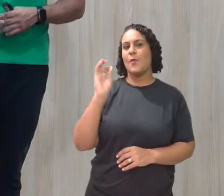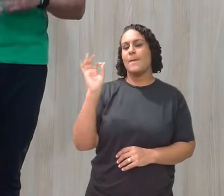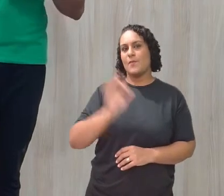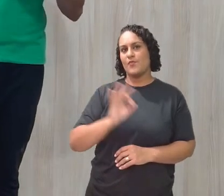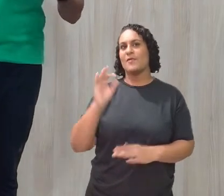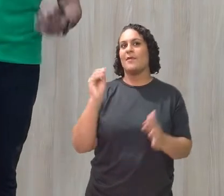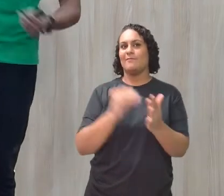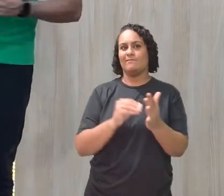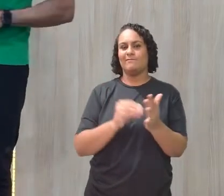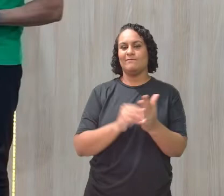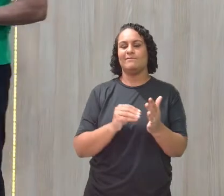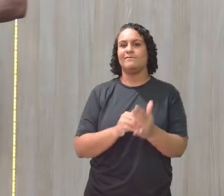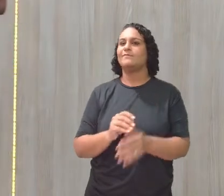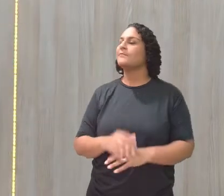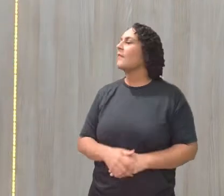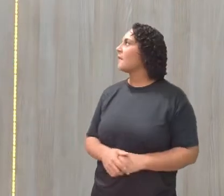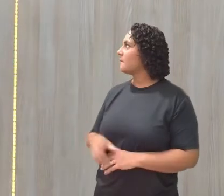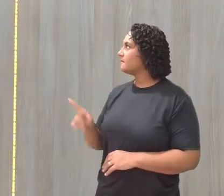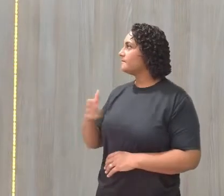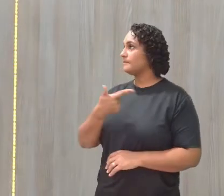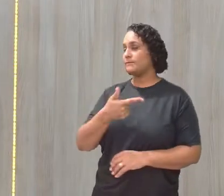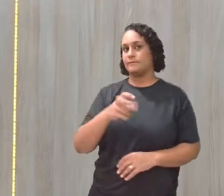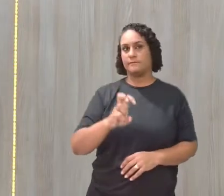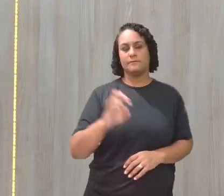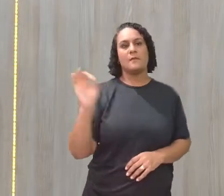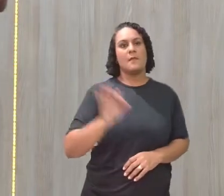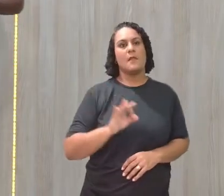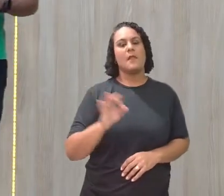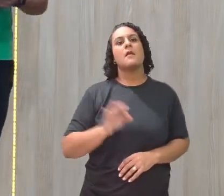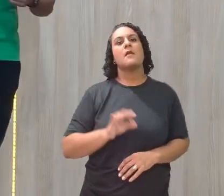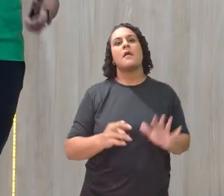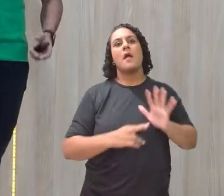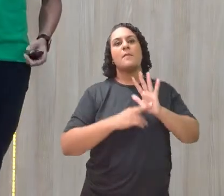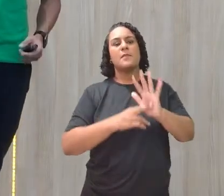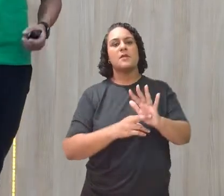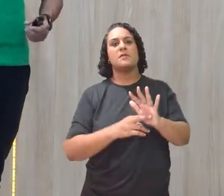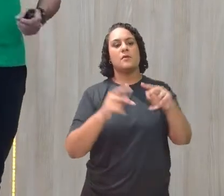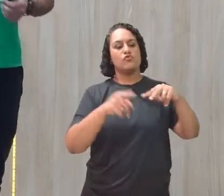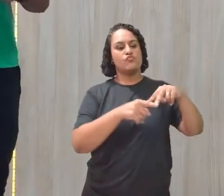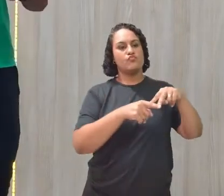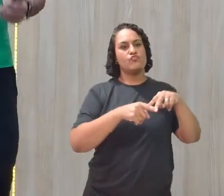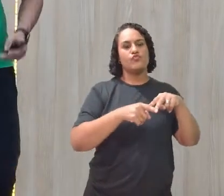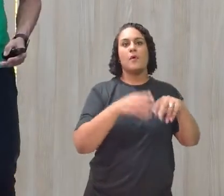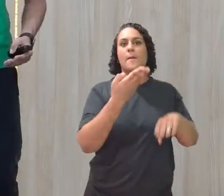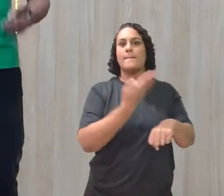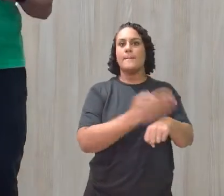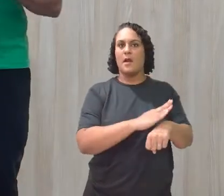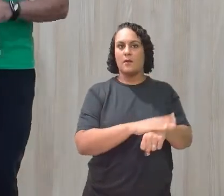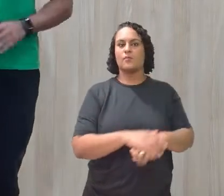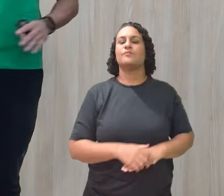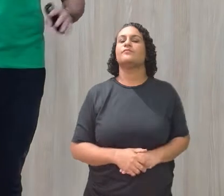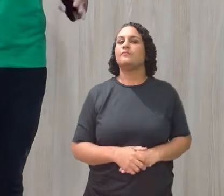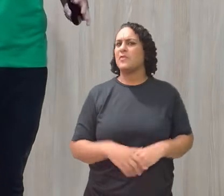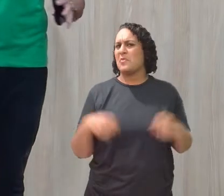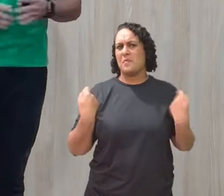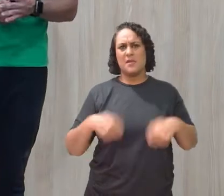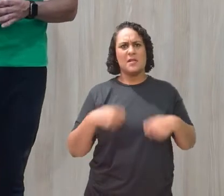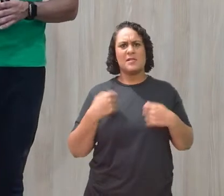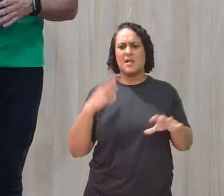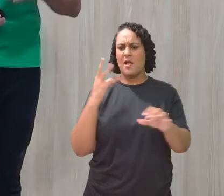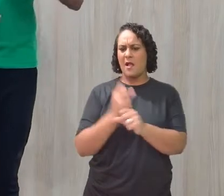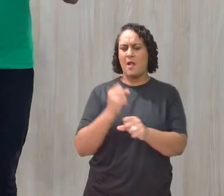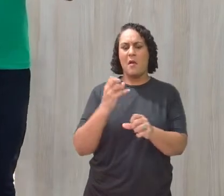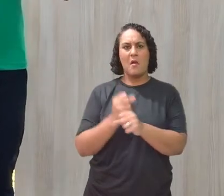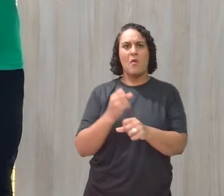25%. Então, 25% corresponde a esses 2 pedacinhos aí que estão em branco. Então, nem precisaria você